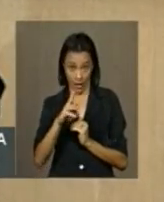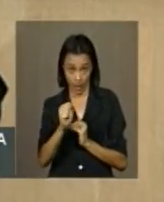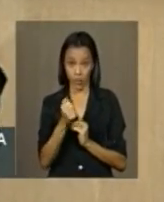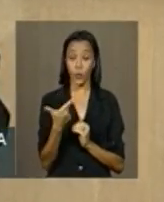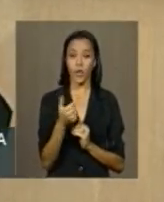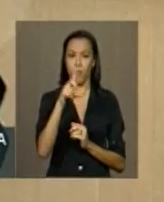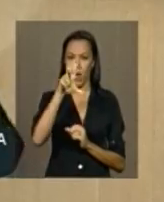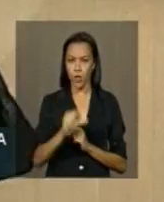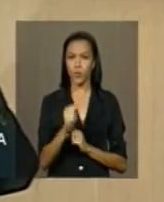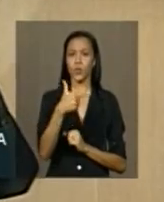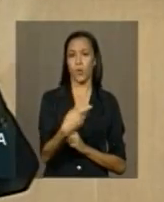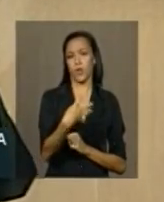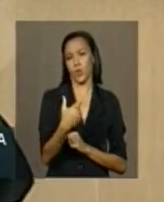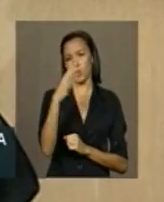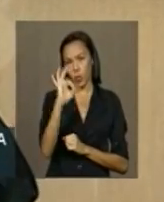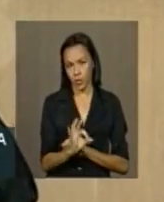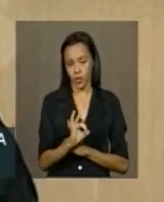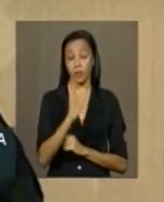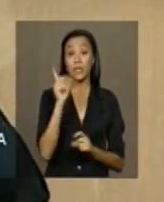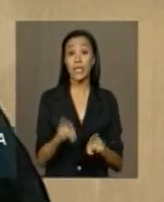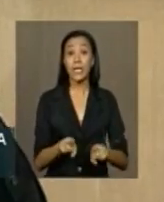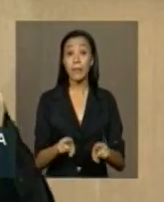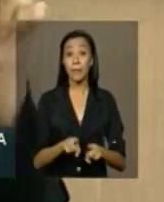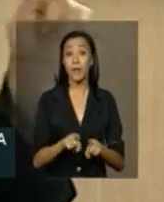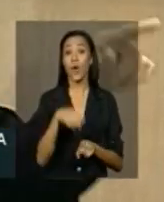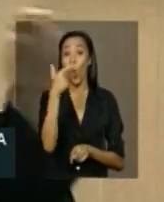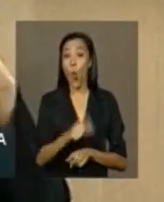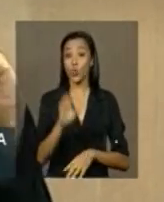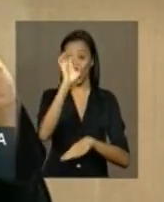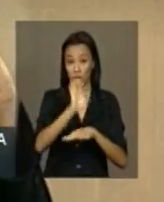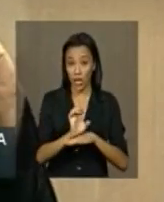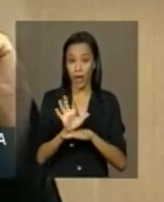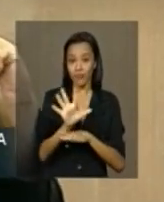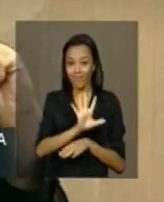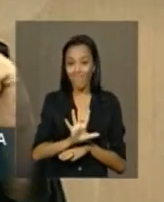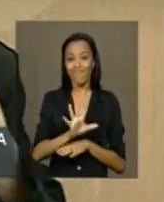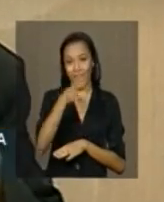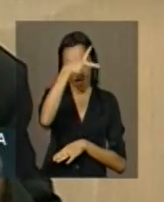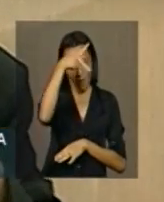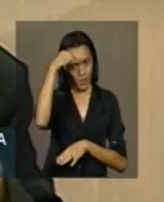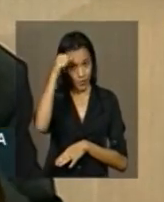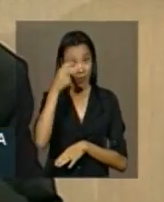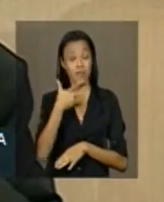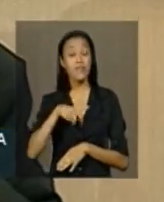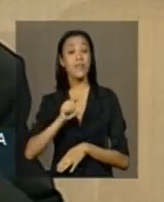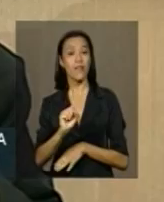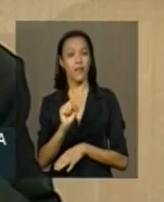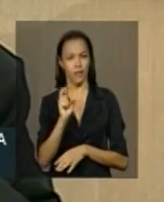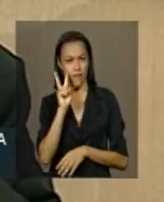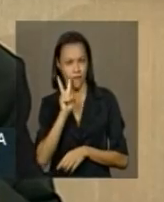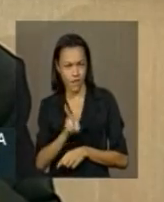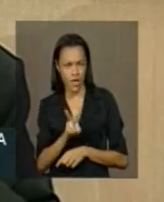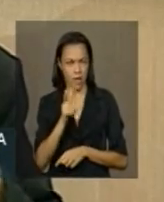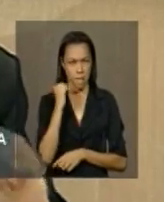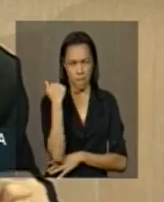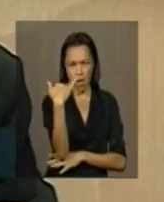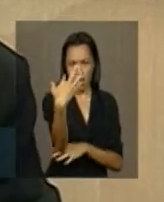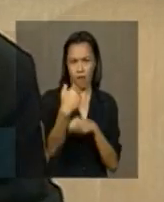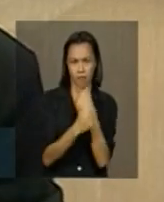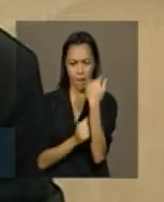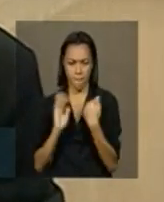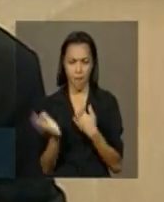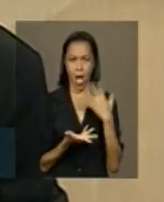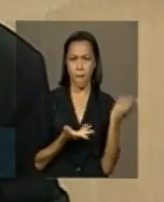42% chamo atenção também pro estado do Amazonas que foi comentado aqui você quem acompanha a questão de desmatamento ão